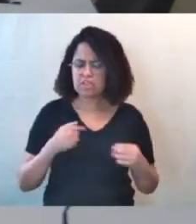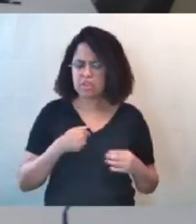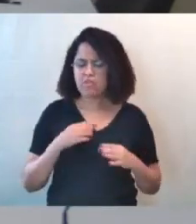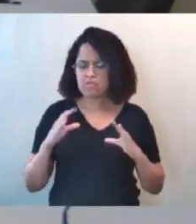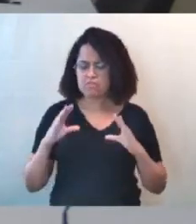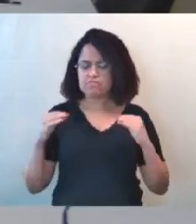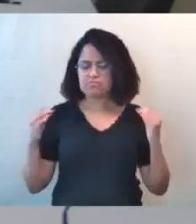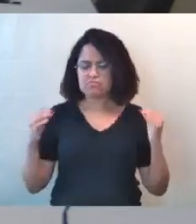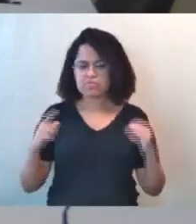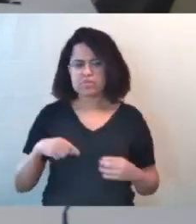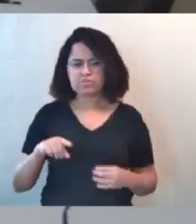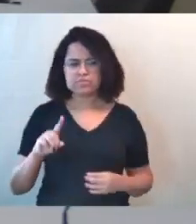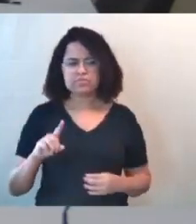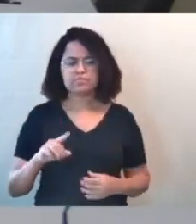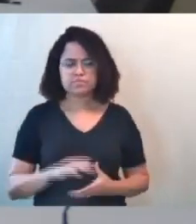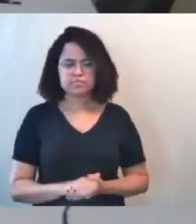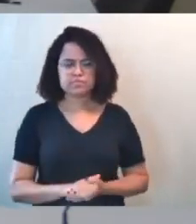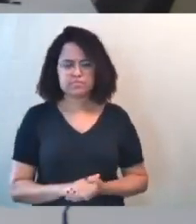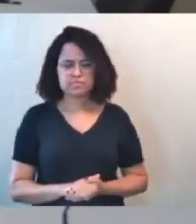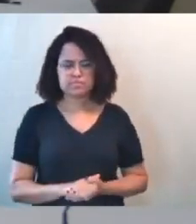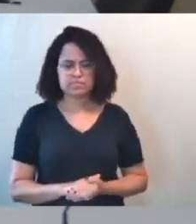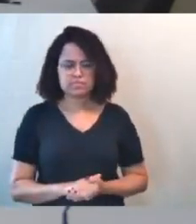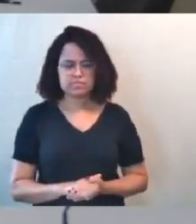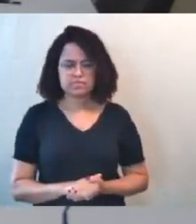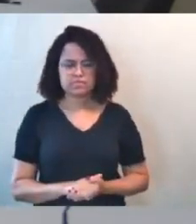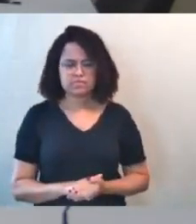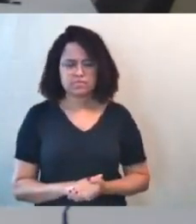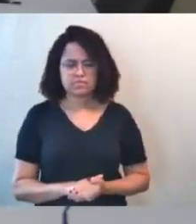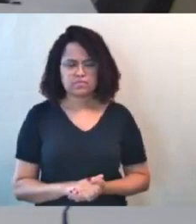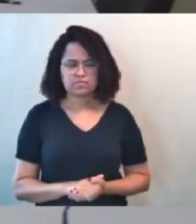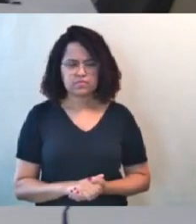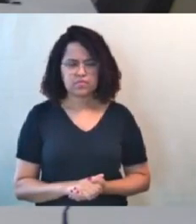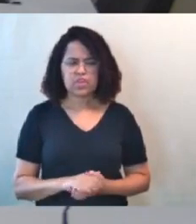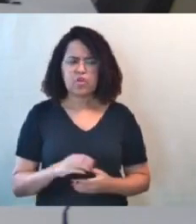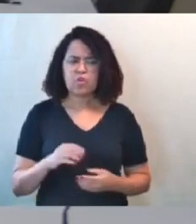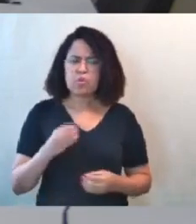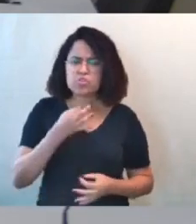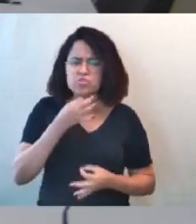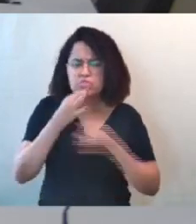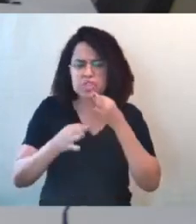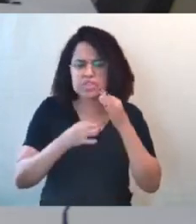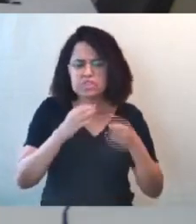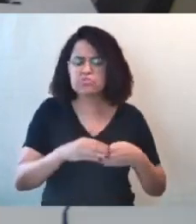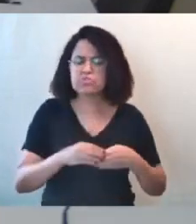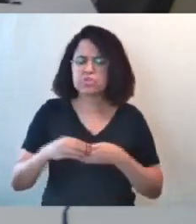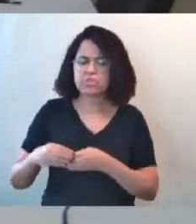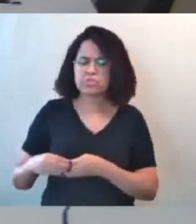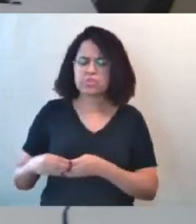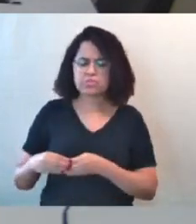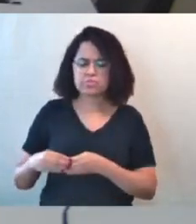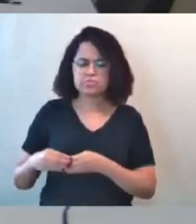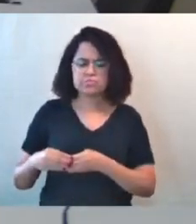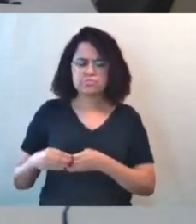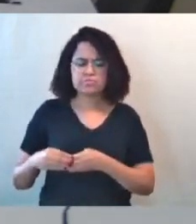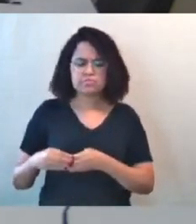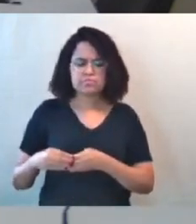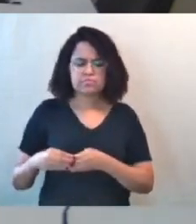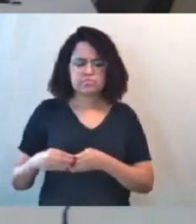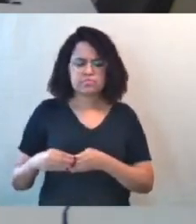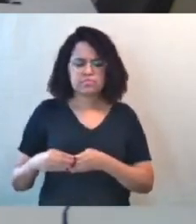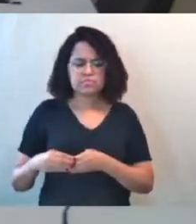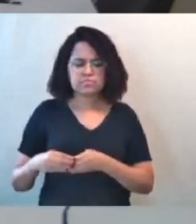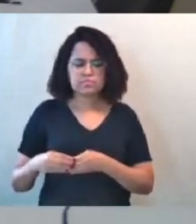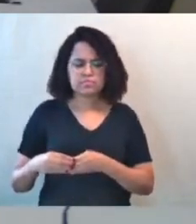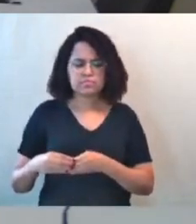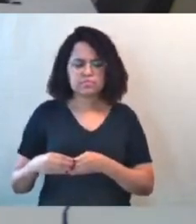aqui... Presidente, só para fazer uma sugestão de encaminhamento. A vereadora Fernanda já mencionou